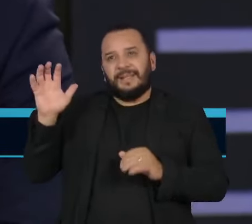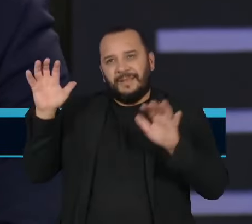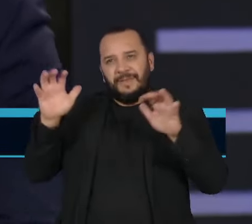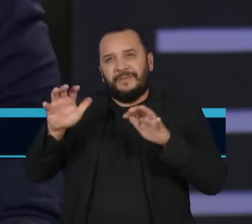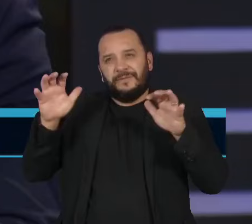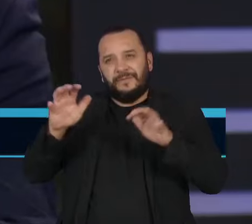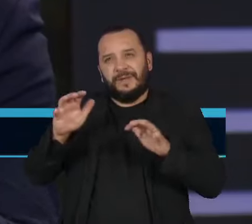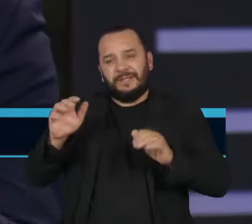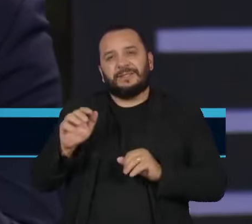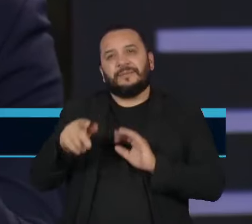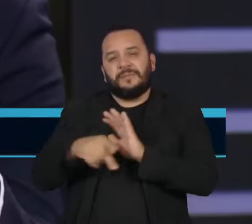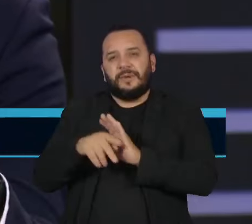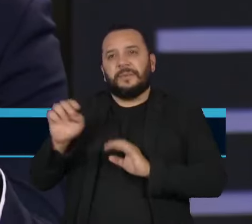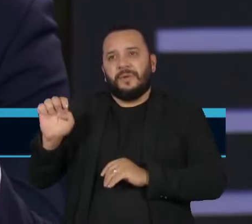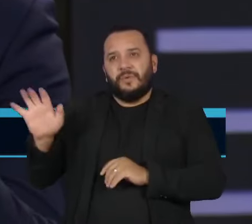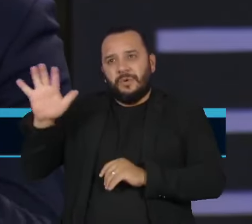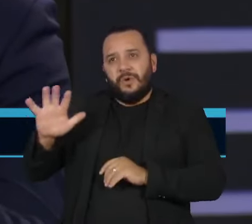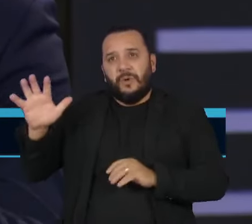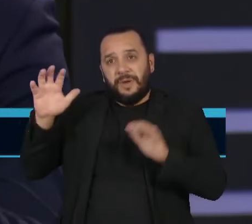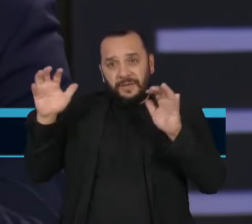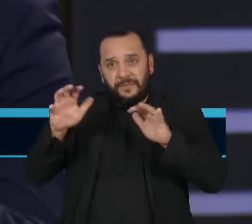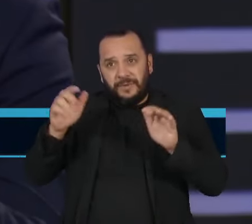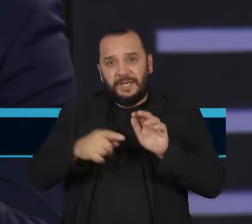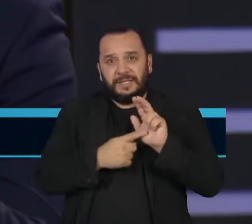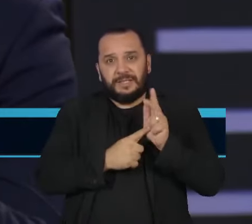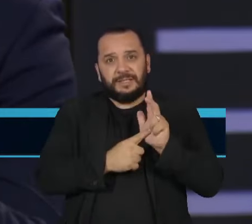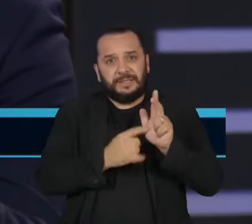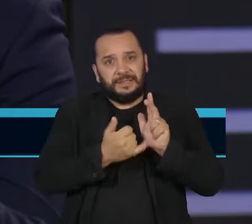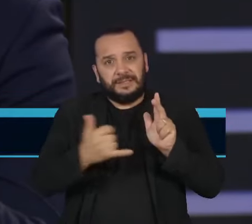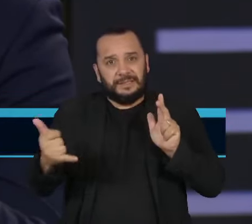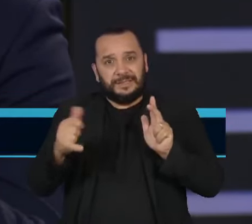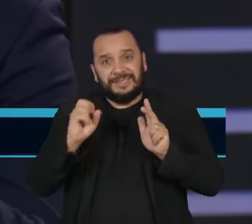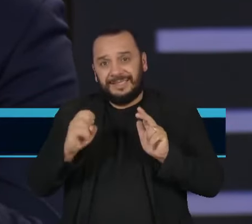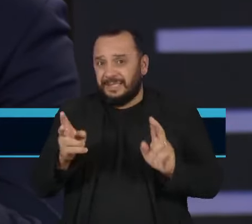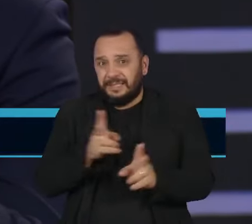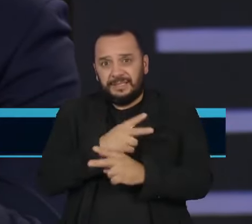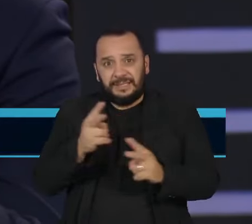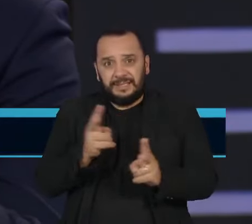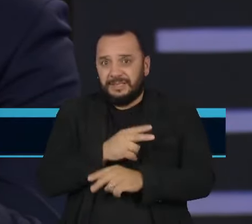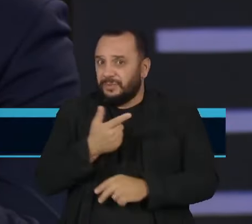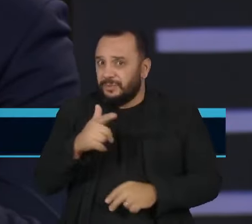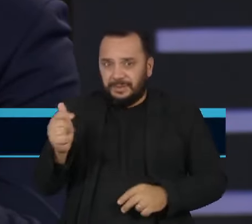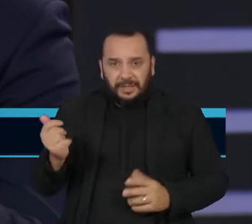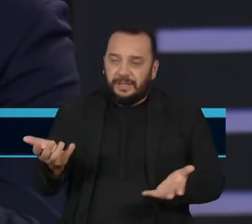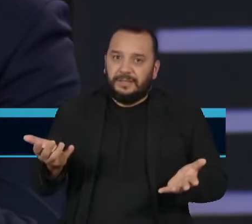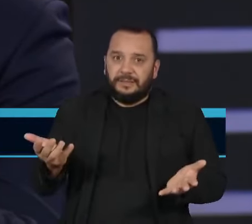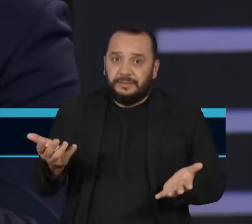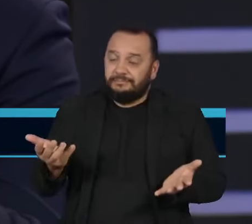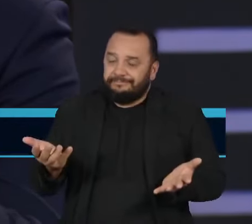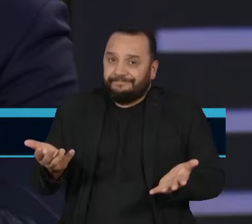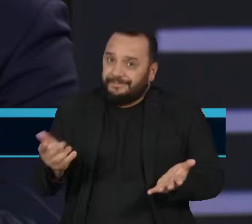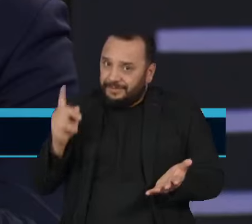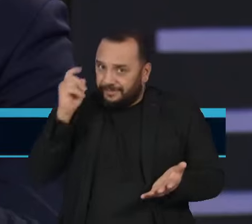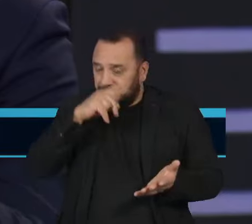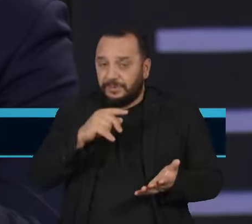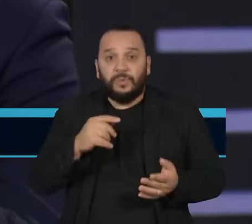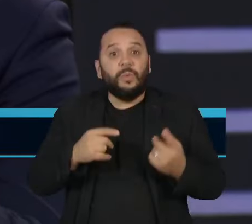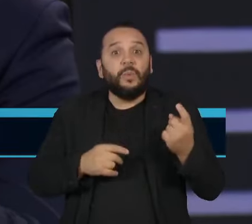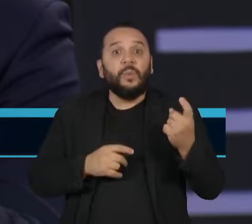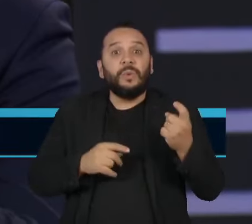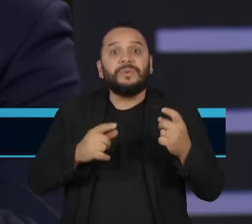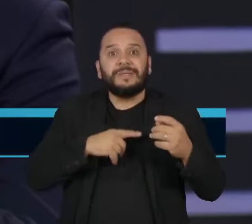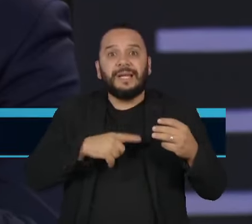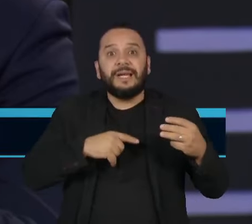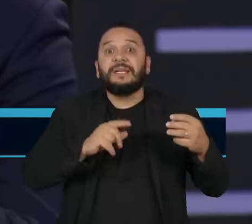que a gente adotasse, mas vamos lá, vamos em frente, você também não tem energia firme. O único que pode dar energia firme, renovável, é